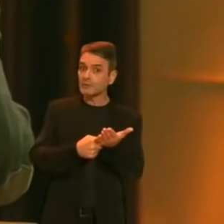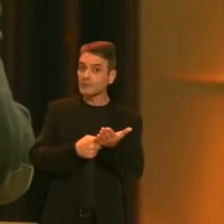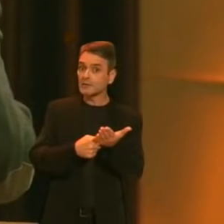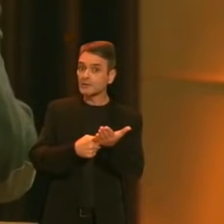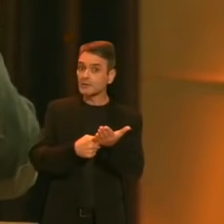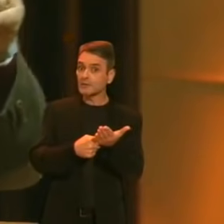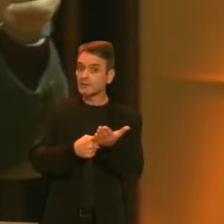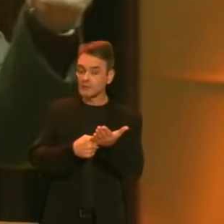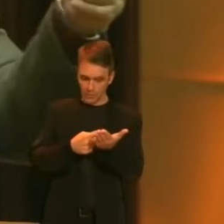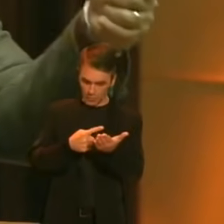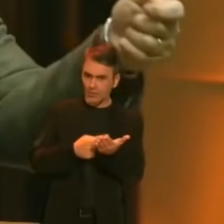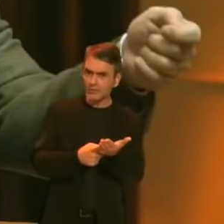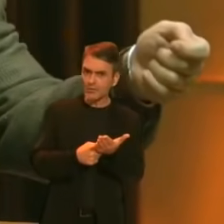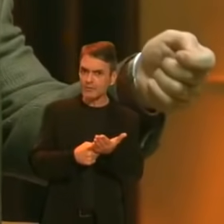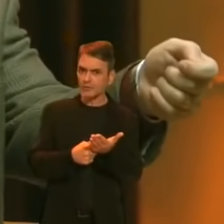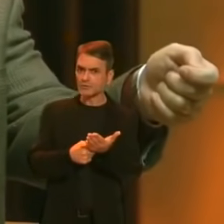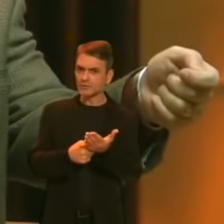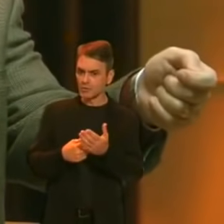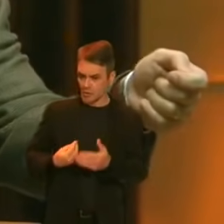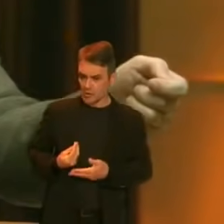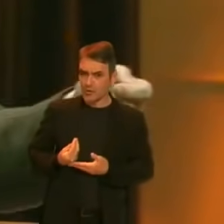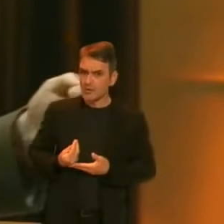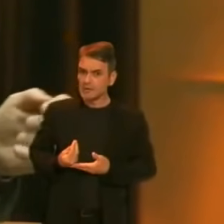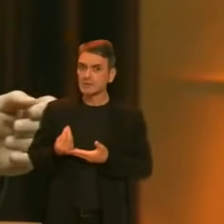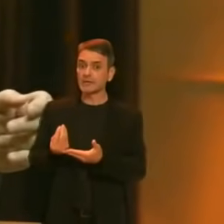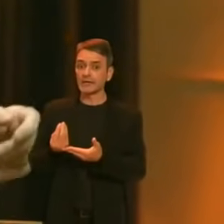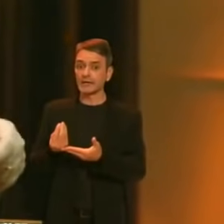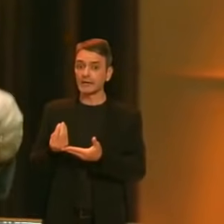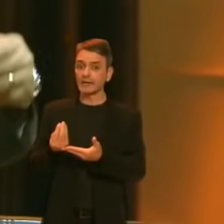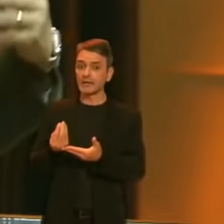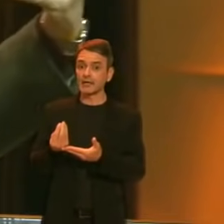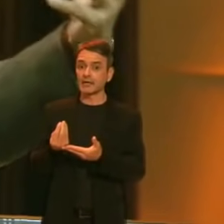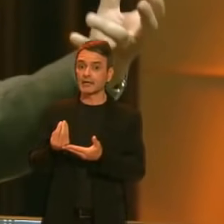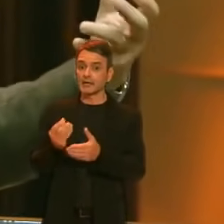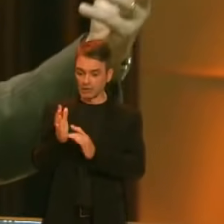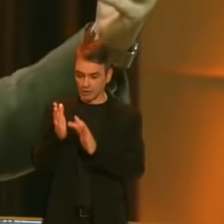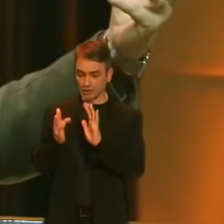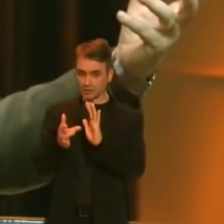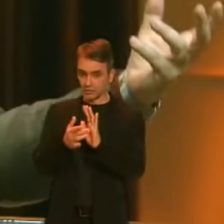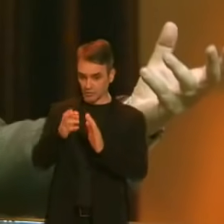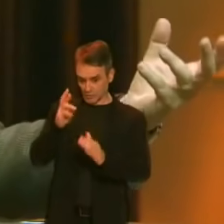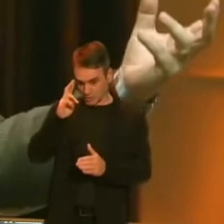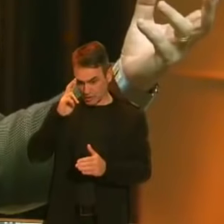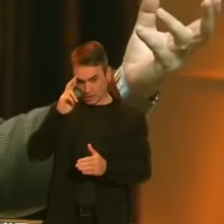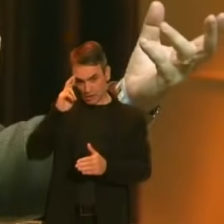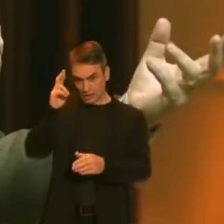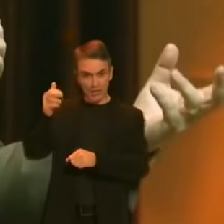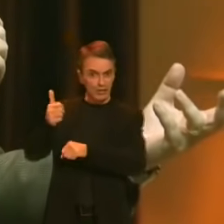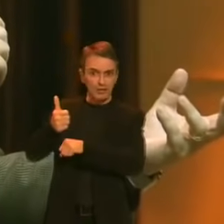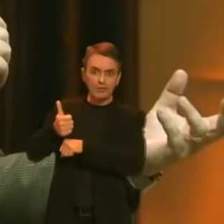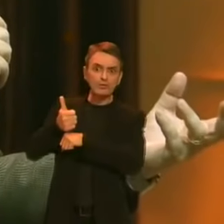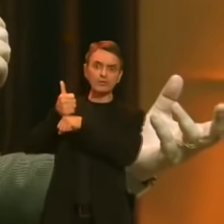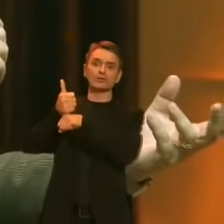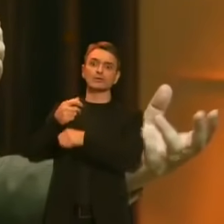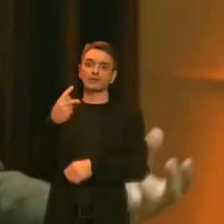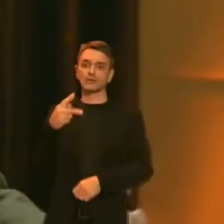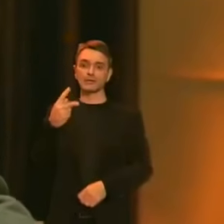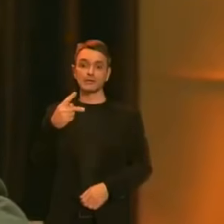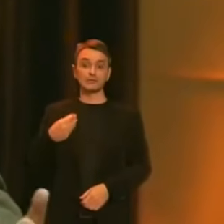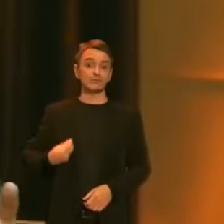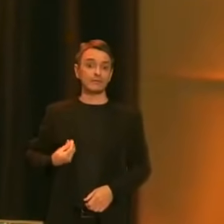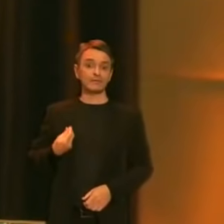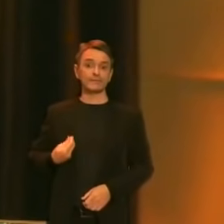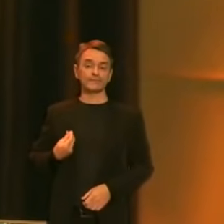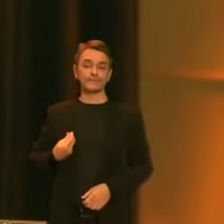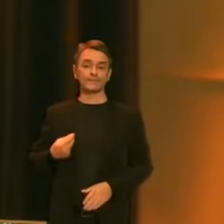compromisso, uma entrega, para que Ele seja o Senhor absoluto da sua vida,